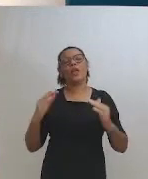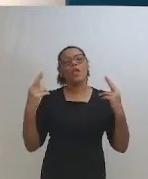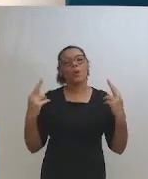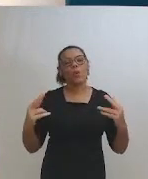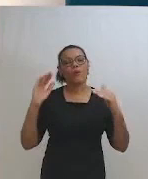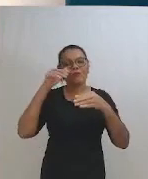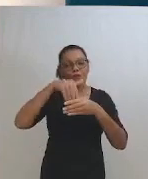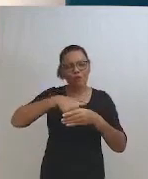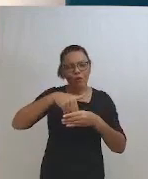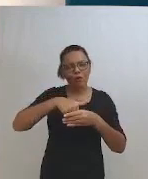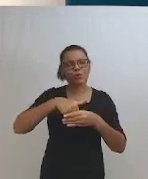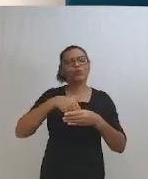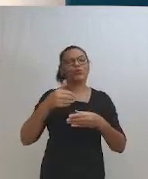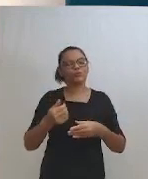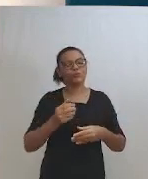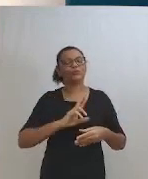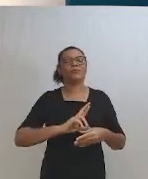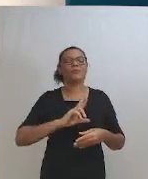relatora.